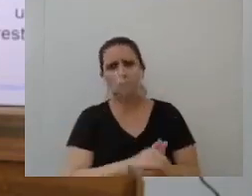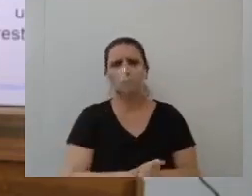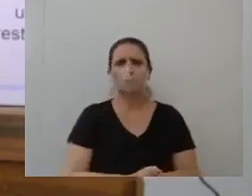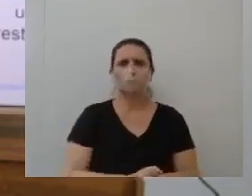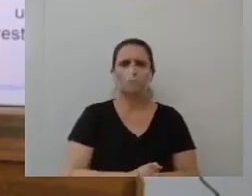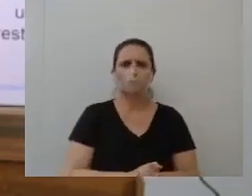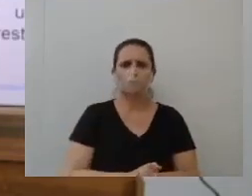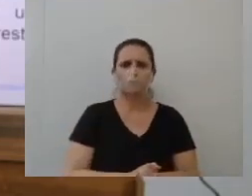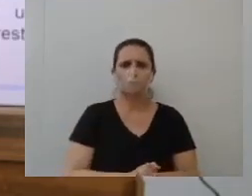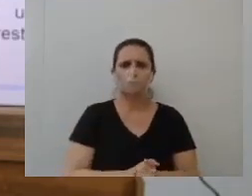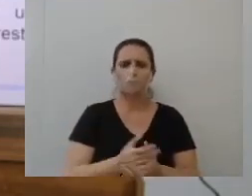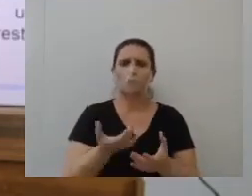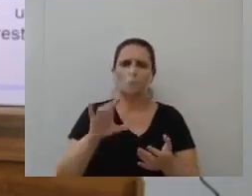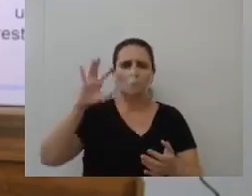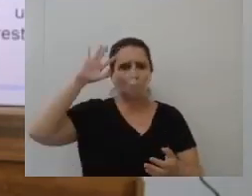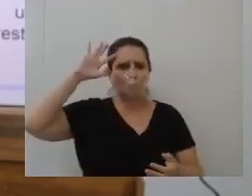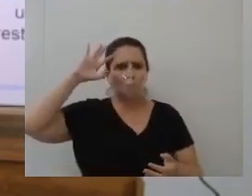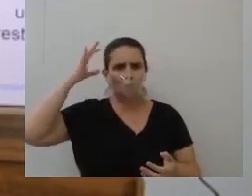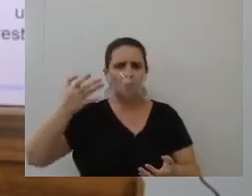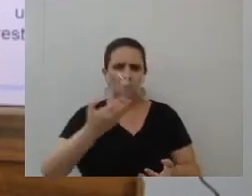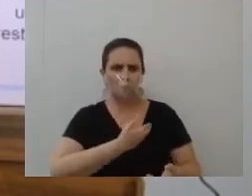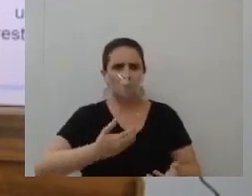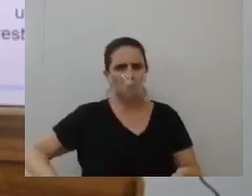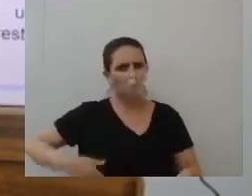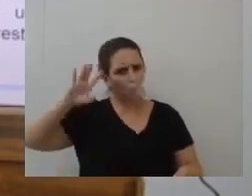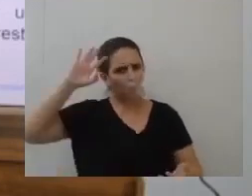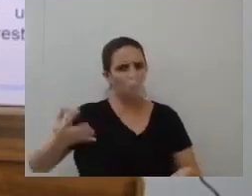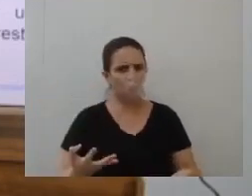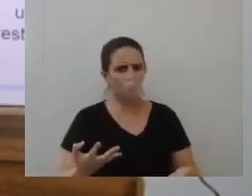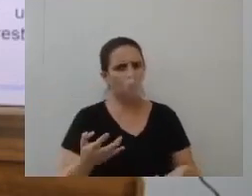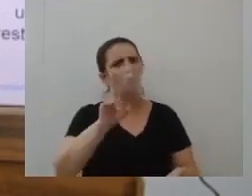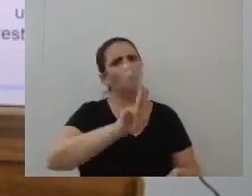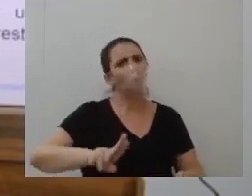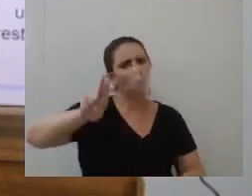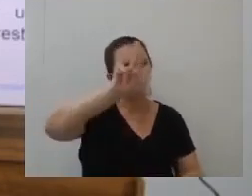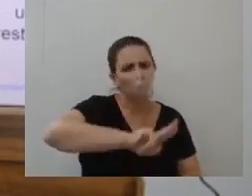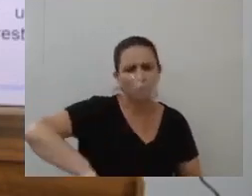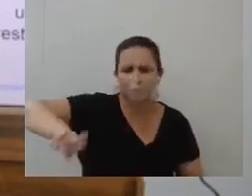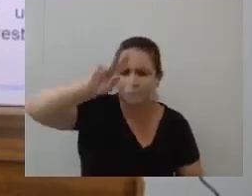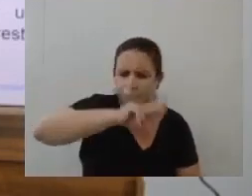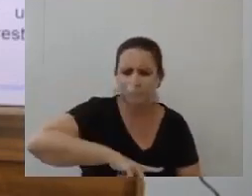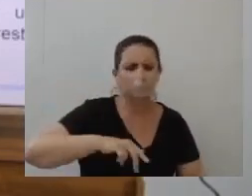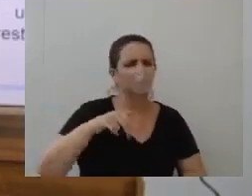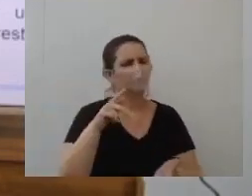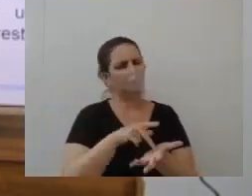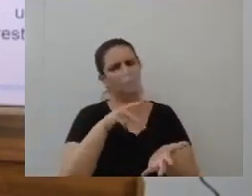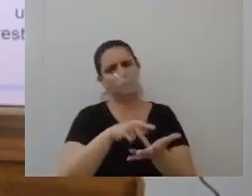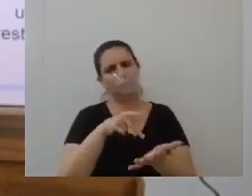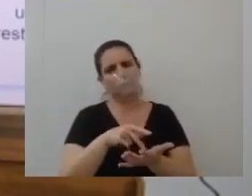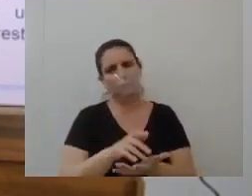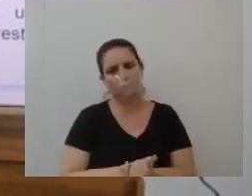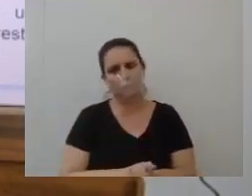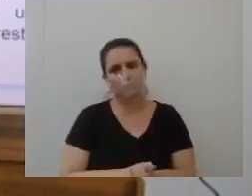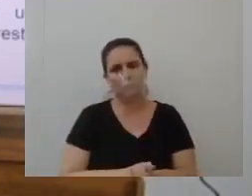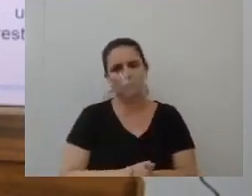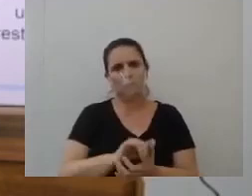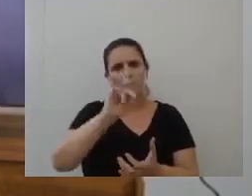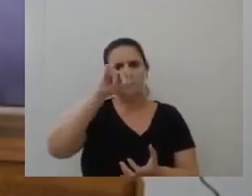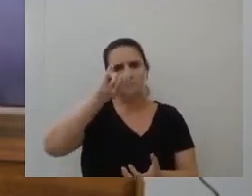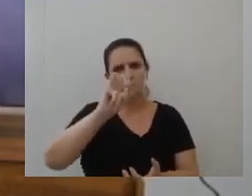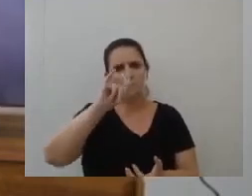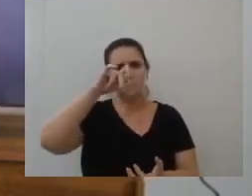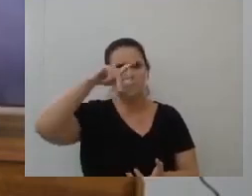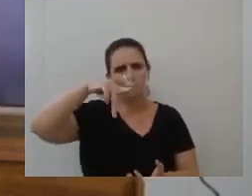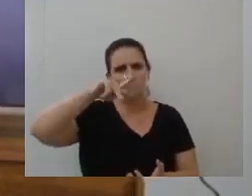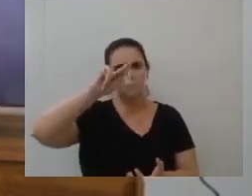estrutura governos a tomar decisão? Será que é uma coisa útil? É útil demais até. Agora você não sabe o que é o IPAM. Ok,